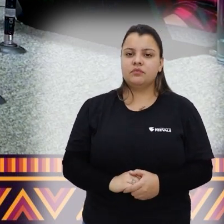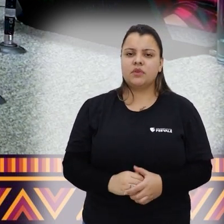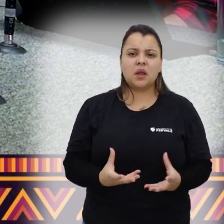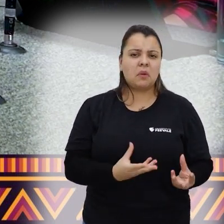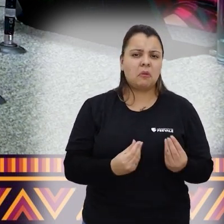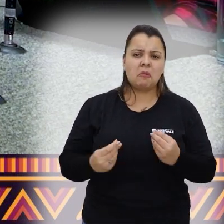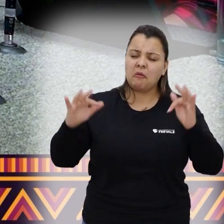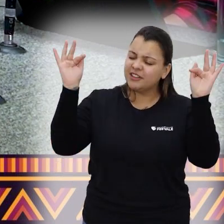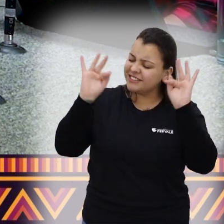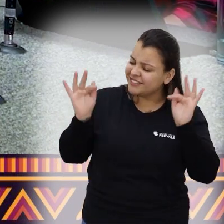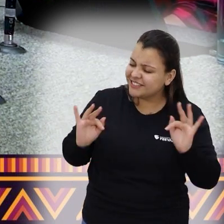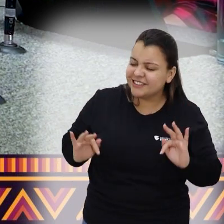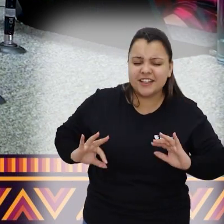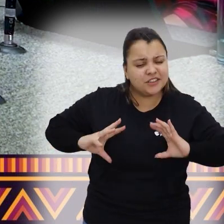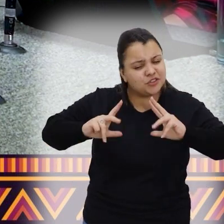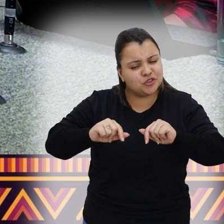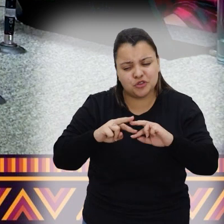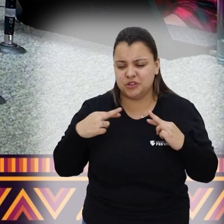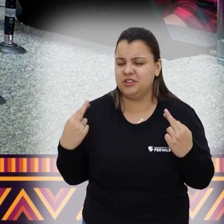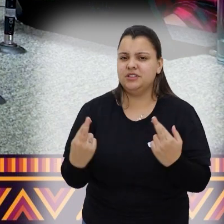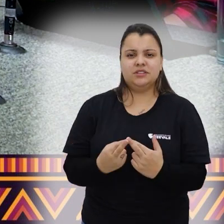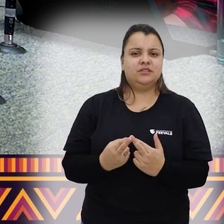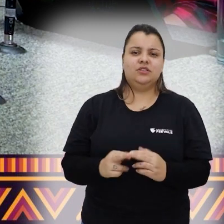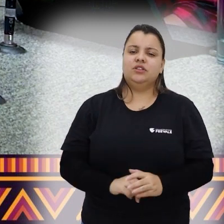muito feliz de todos os nossos encontros,